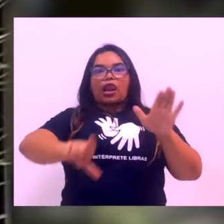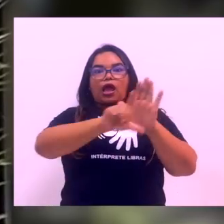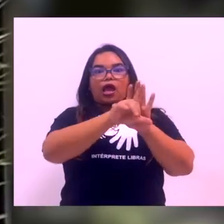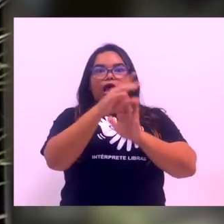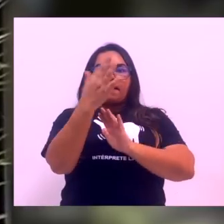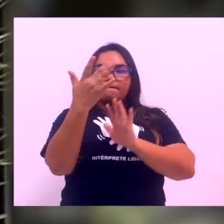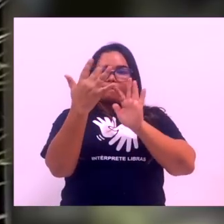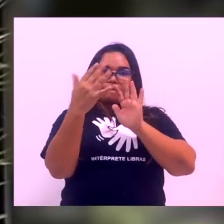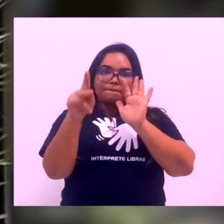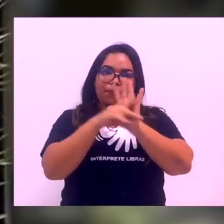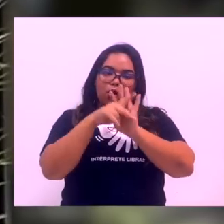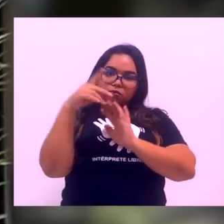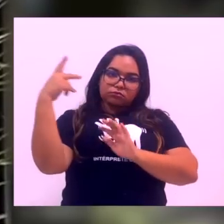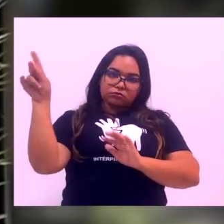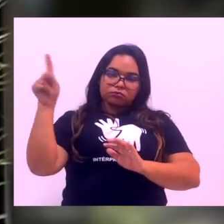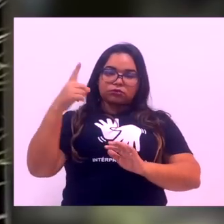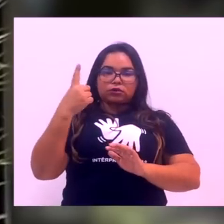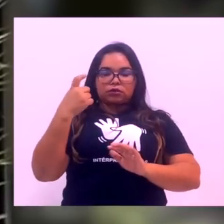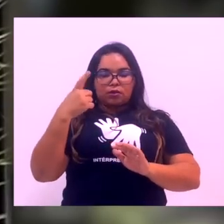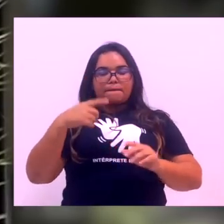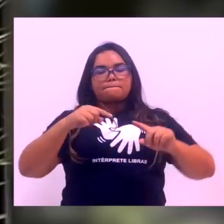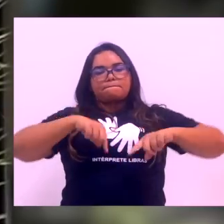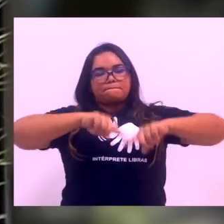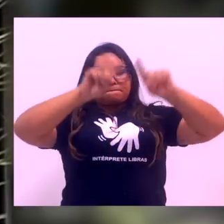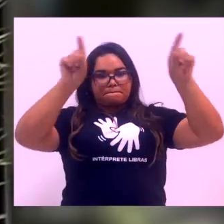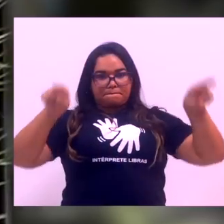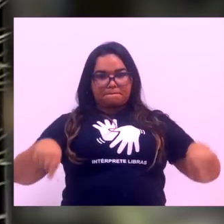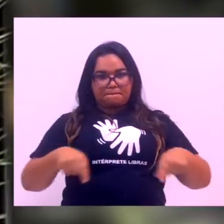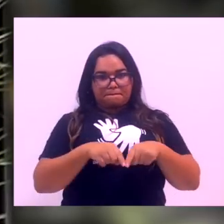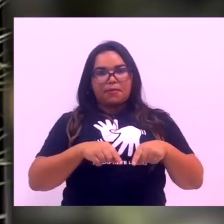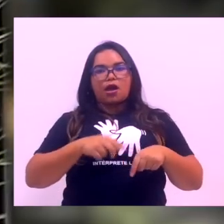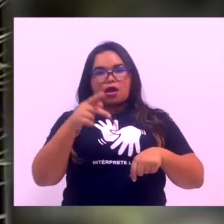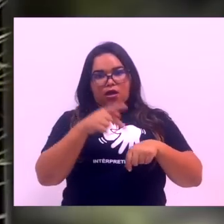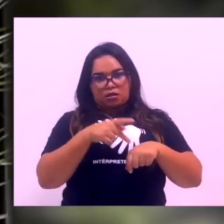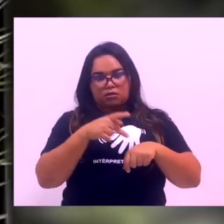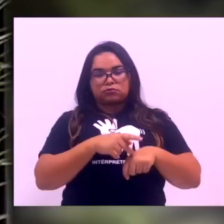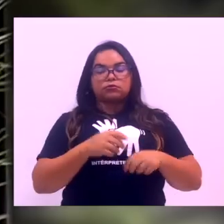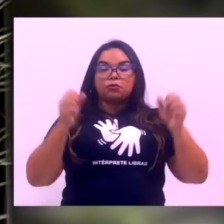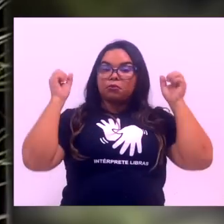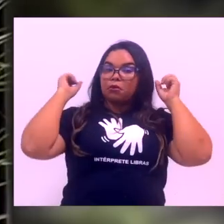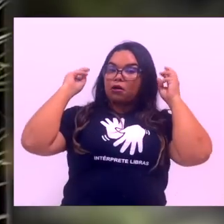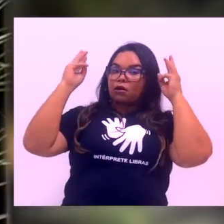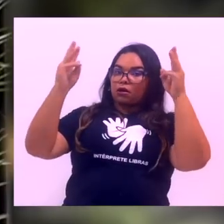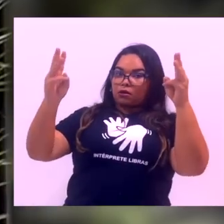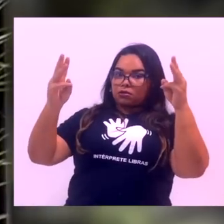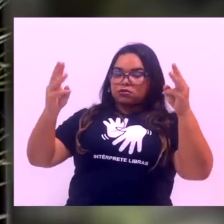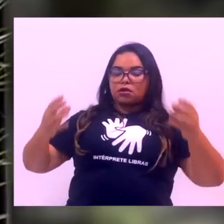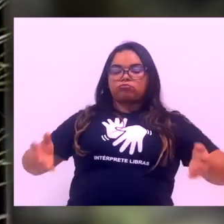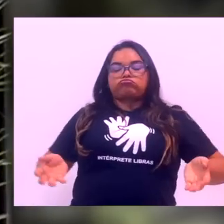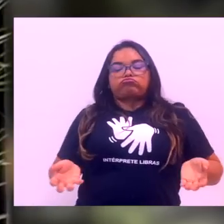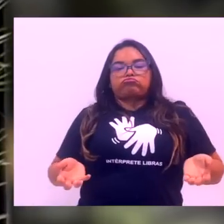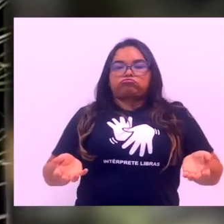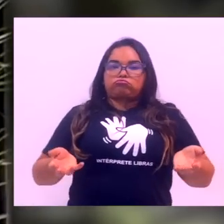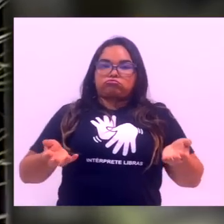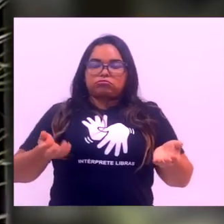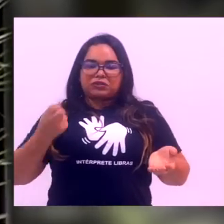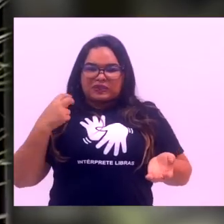A primeira vez ele escreve os 10 mandamentos com o seu dedo, a Bíblia fala. Ele os escreveu em 2 tábuas de